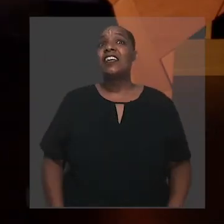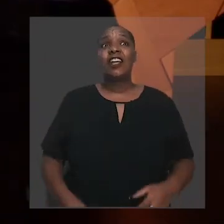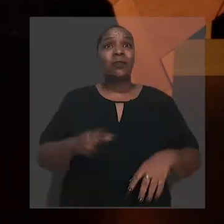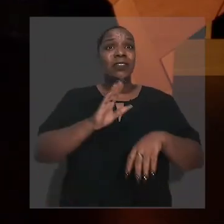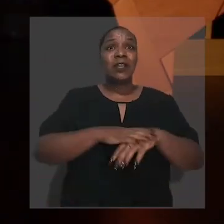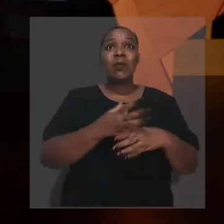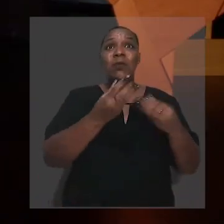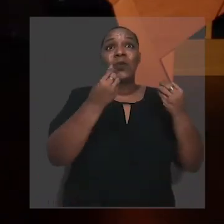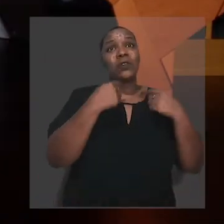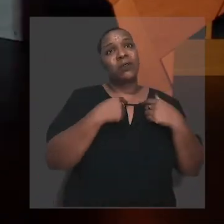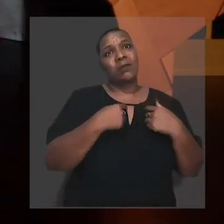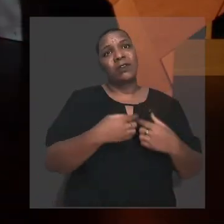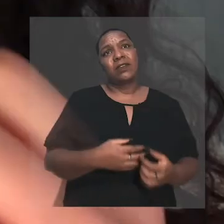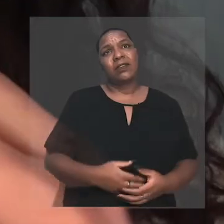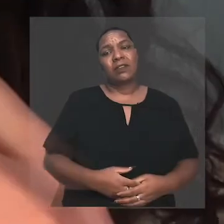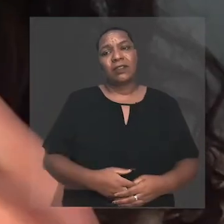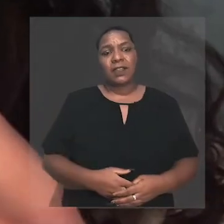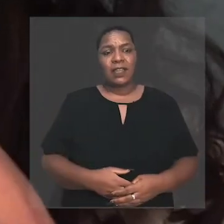Mas você é muito pra mim.